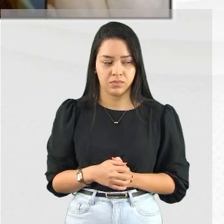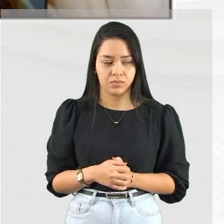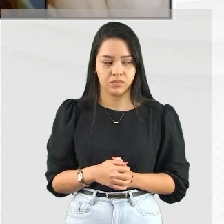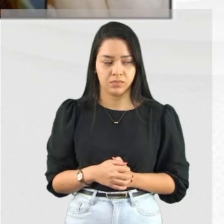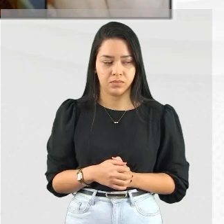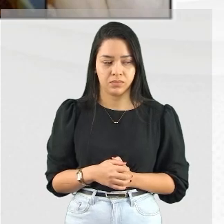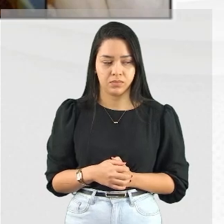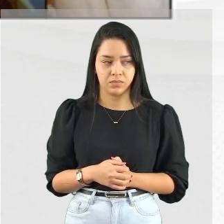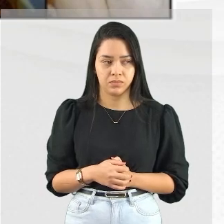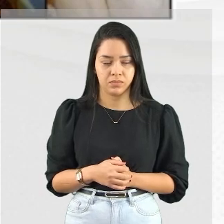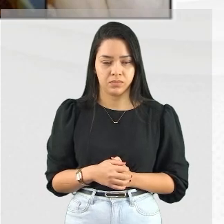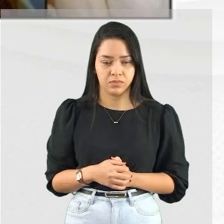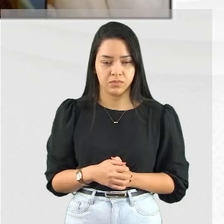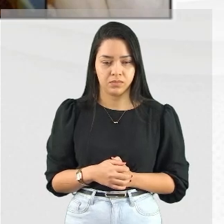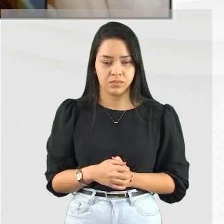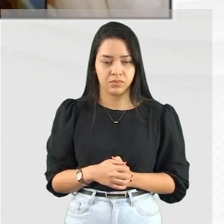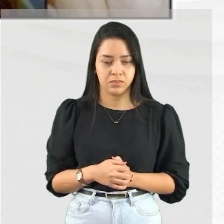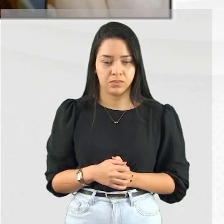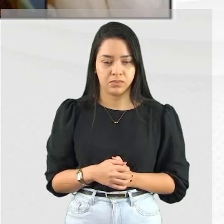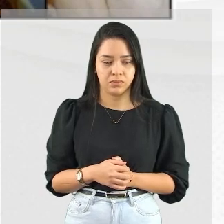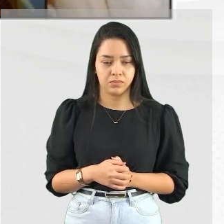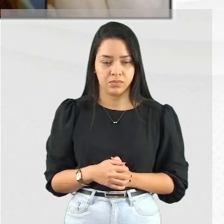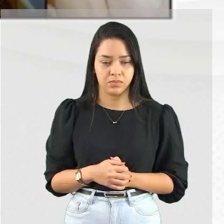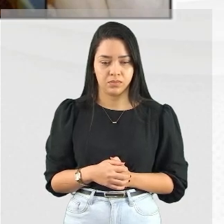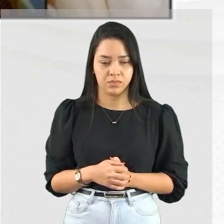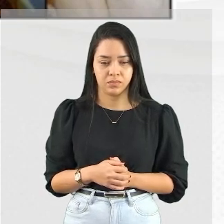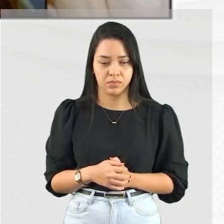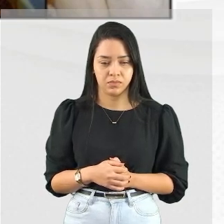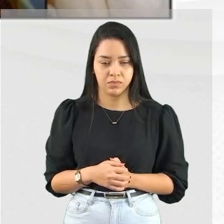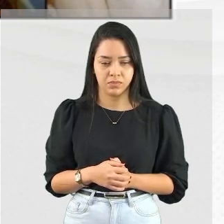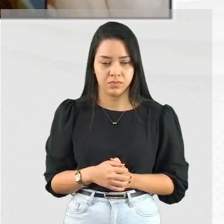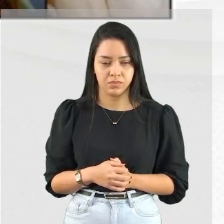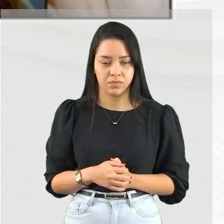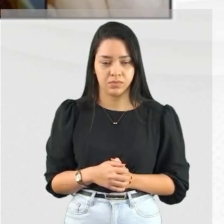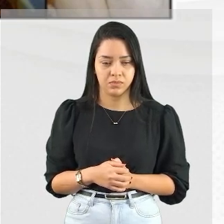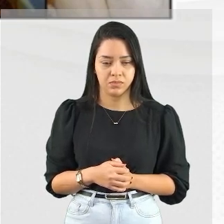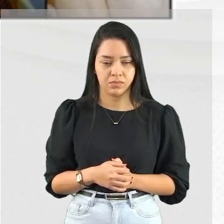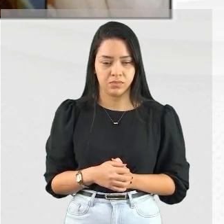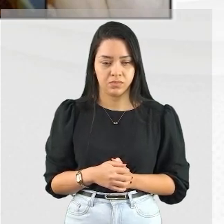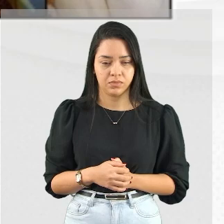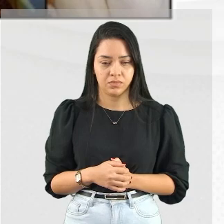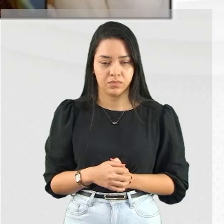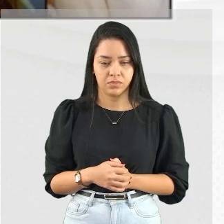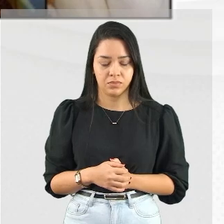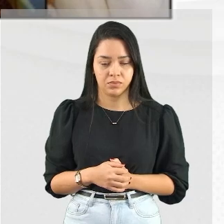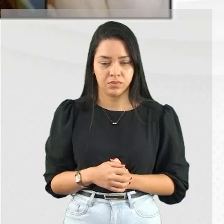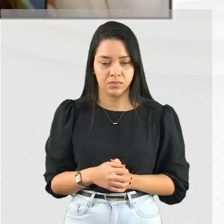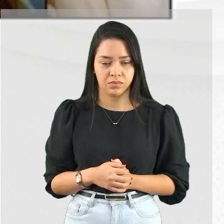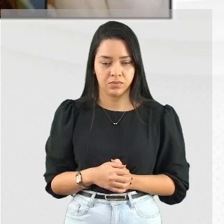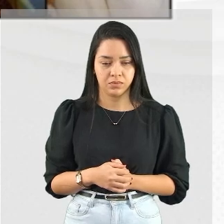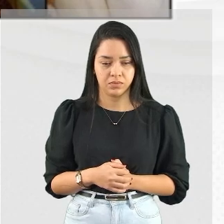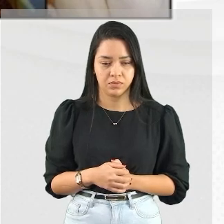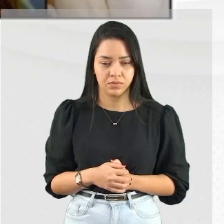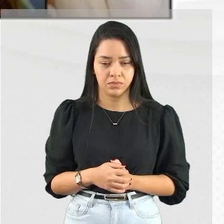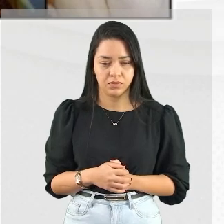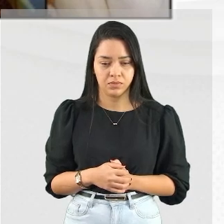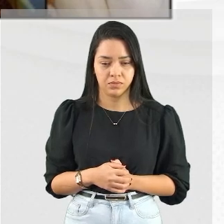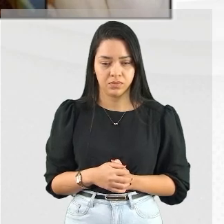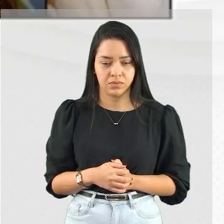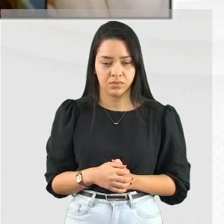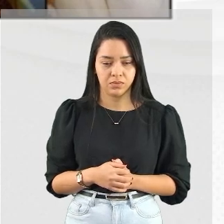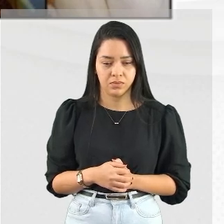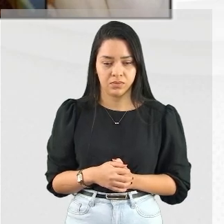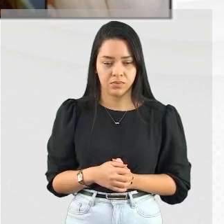Bzão, Bzinho. Azão, Azinho, Bzinho, Bzinho.